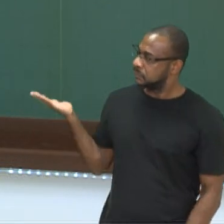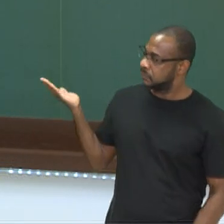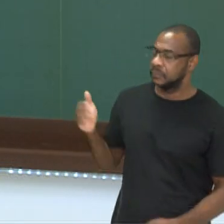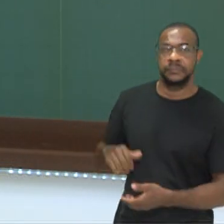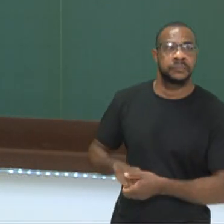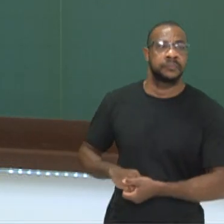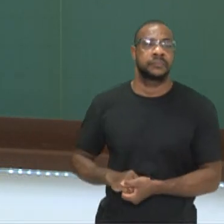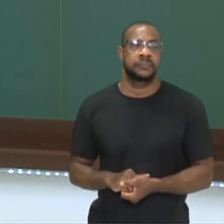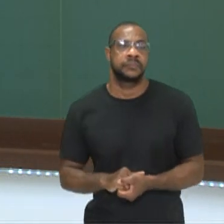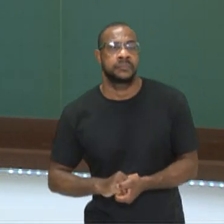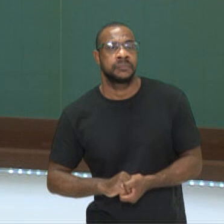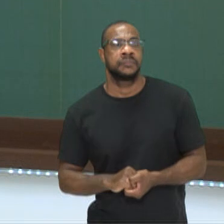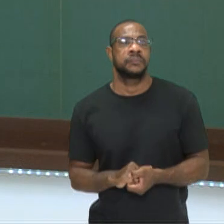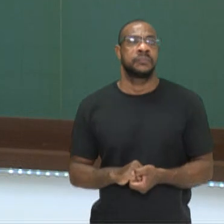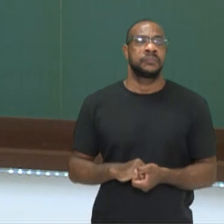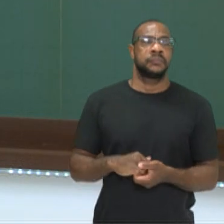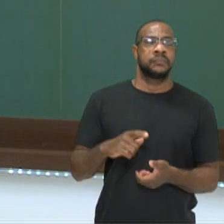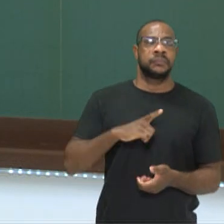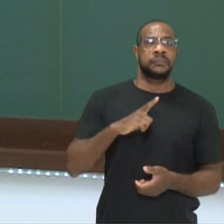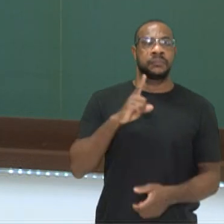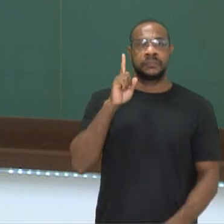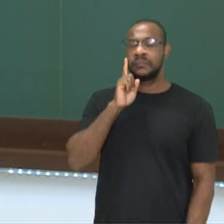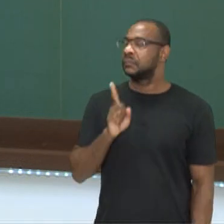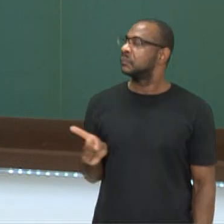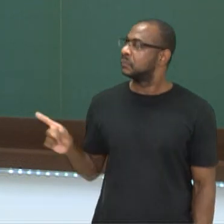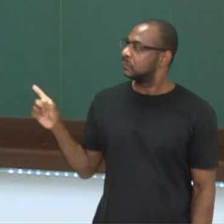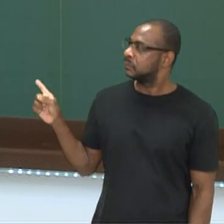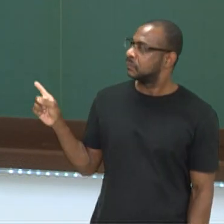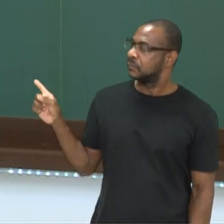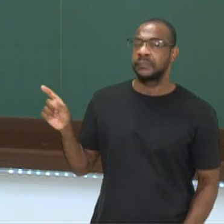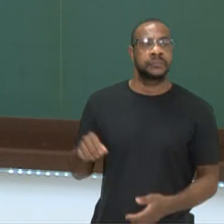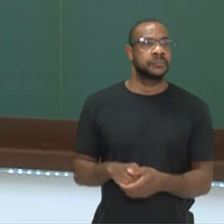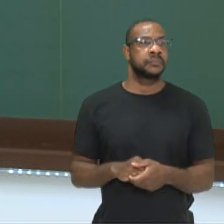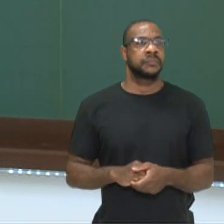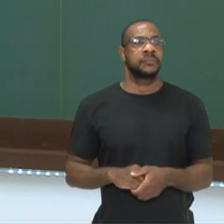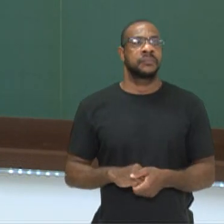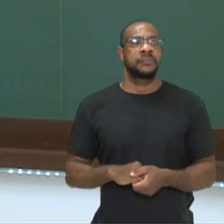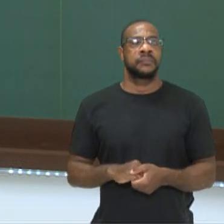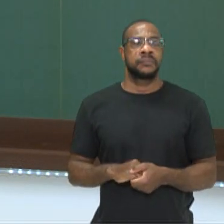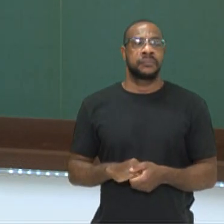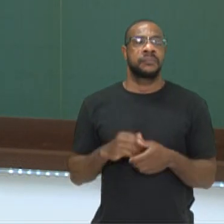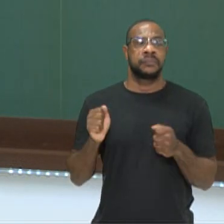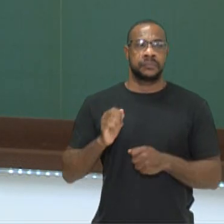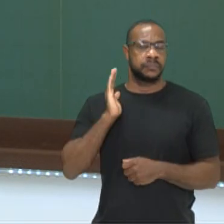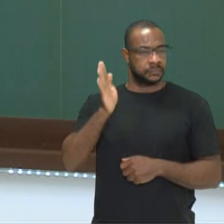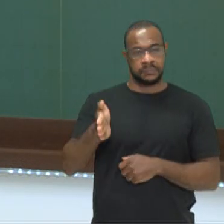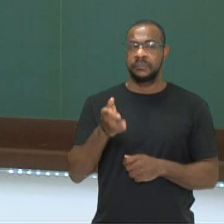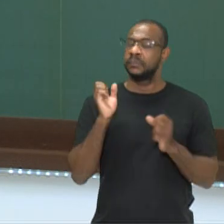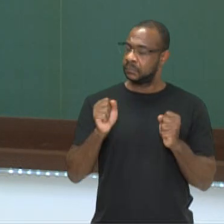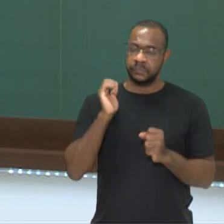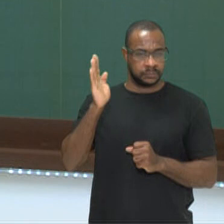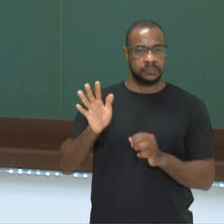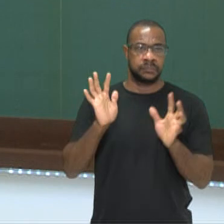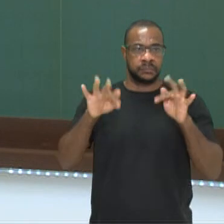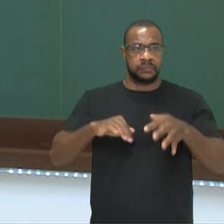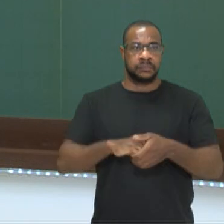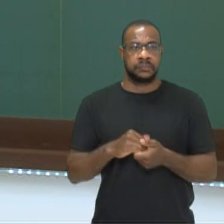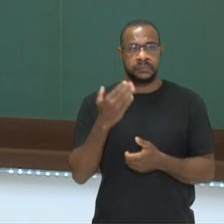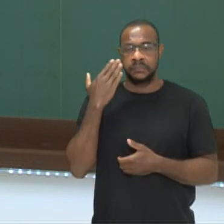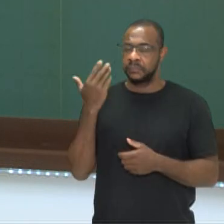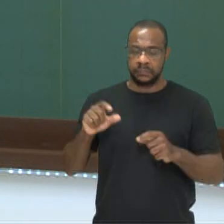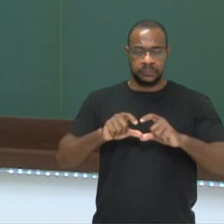notável, né? Você tem o quadrado da diferença de dois termos. Poderia pular direto para o final, ó. Quadrado do primeiro